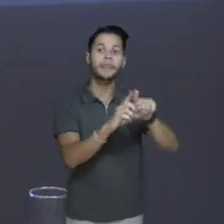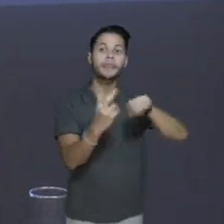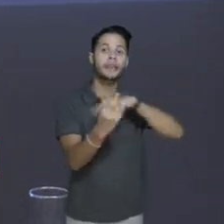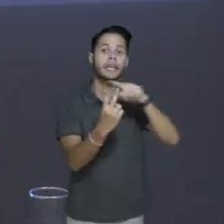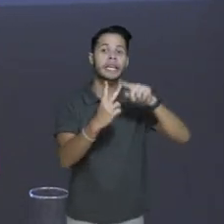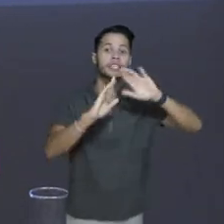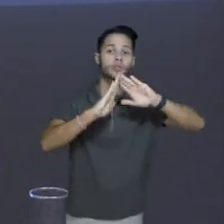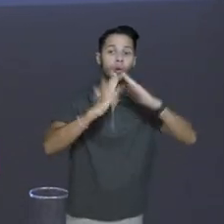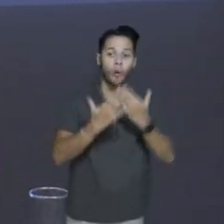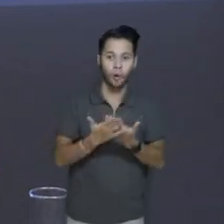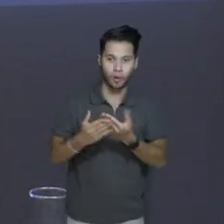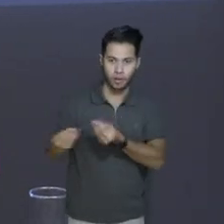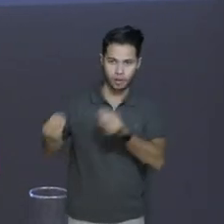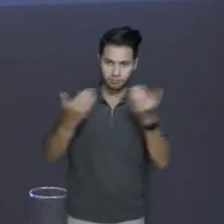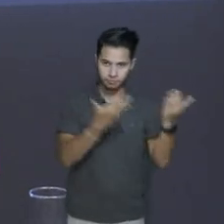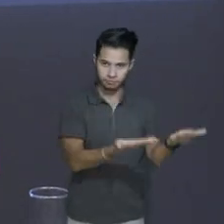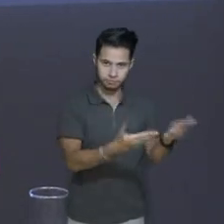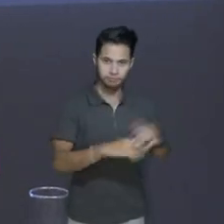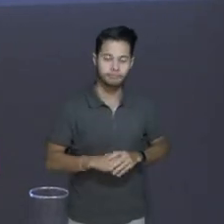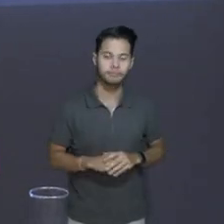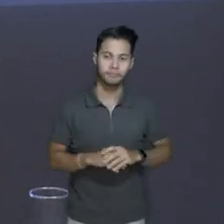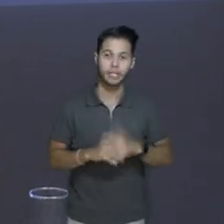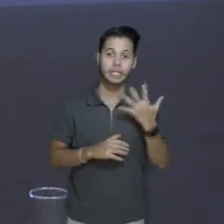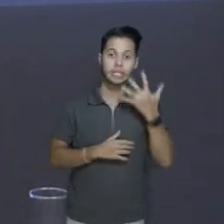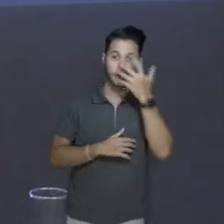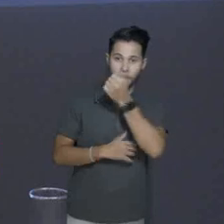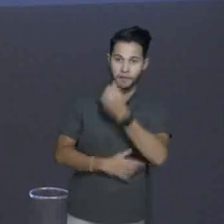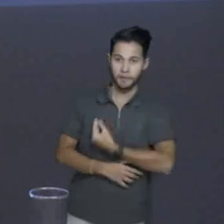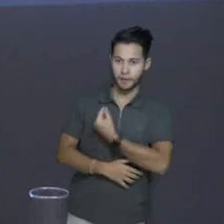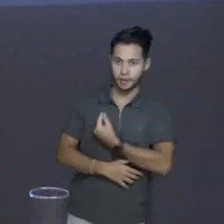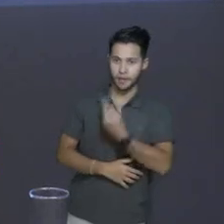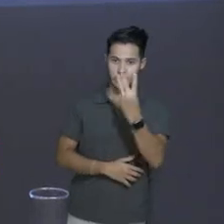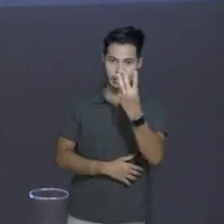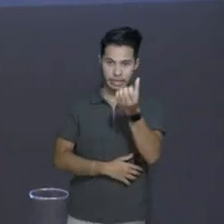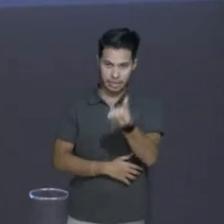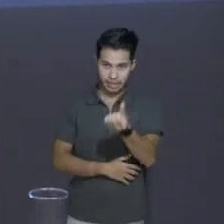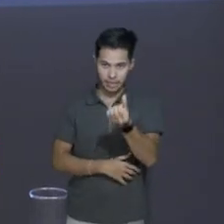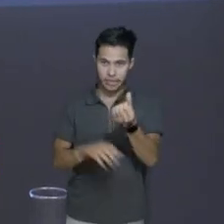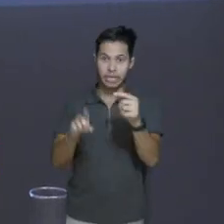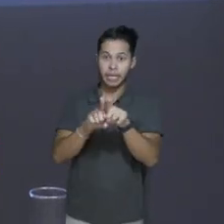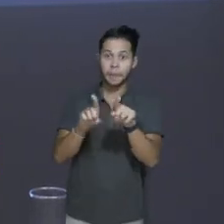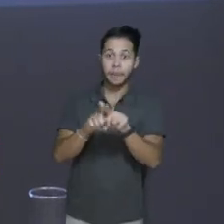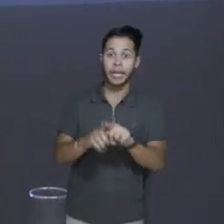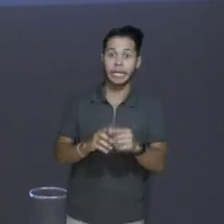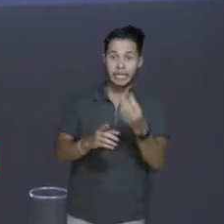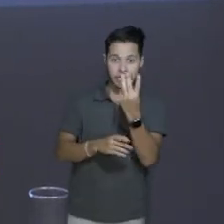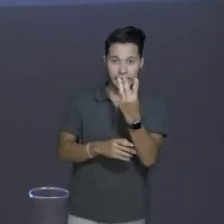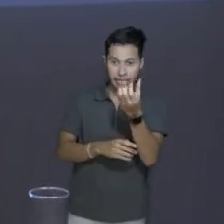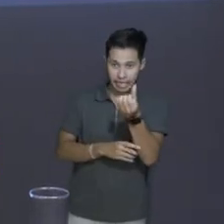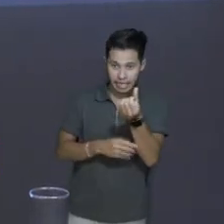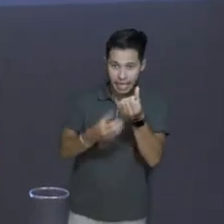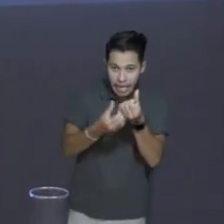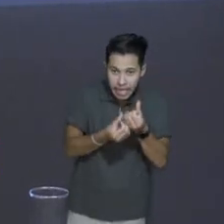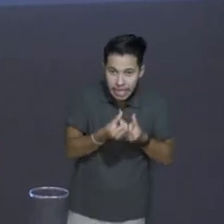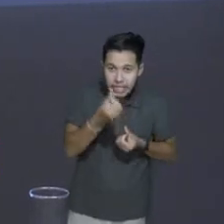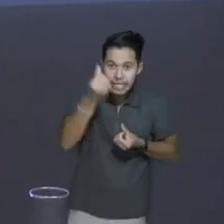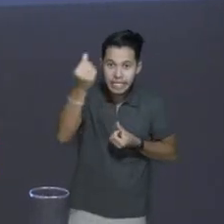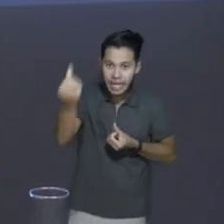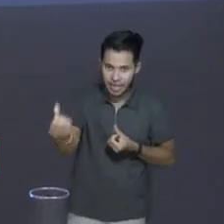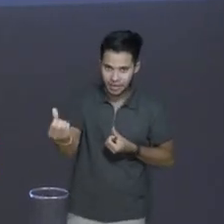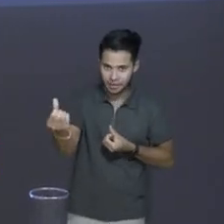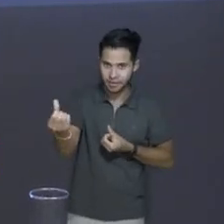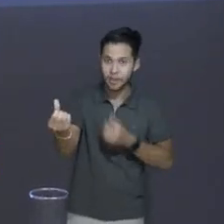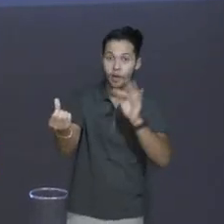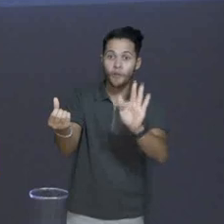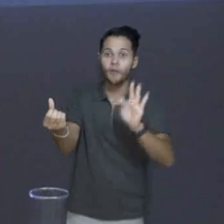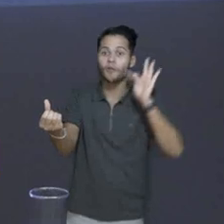recuperamos a vida de 36 e demos um futuro para seis deles seis três de uma gang e